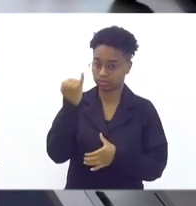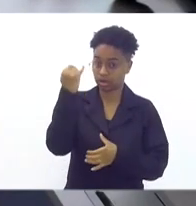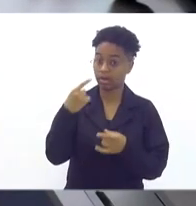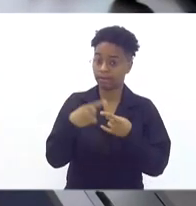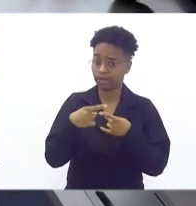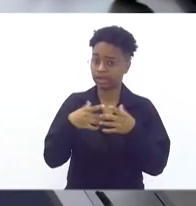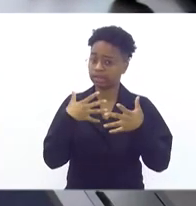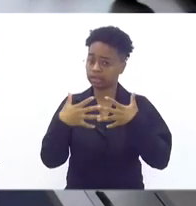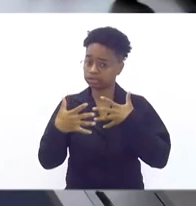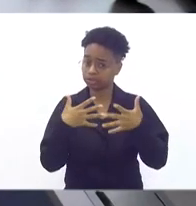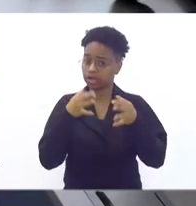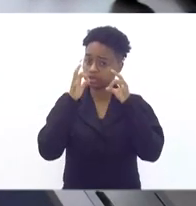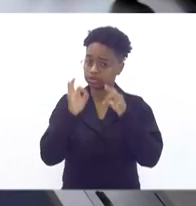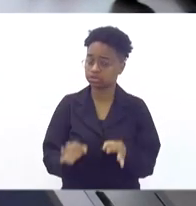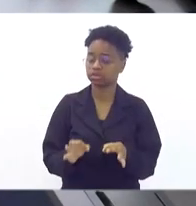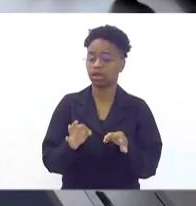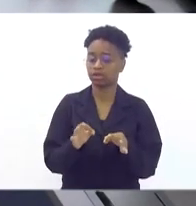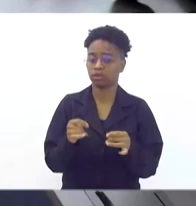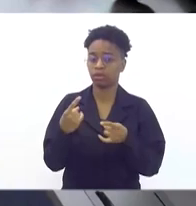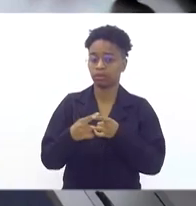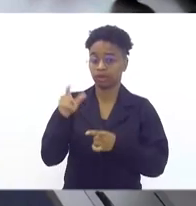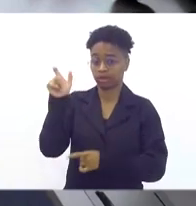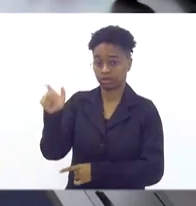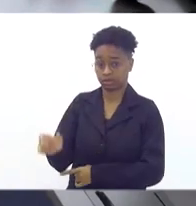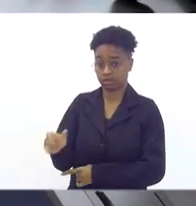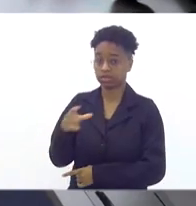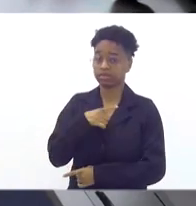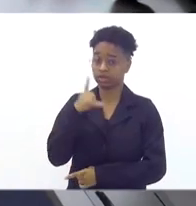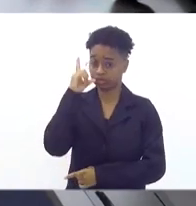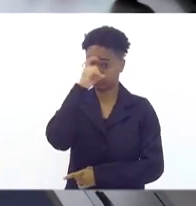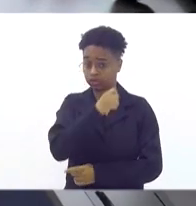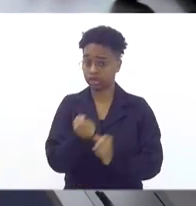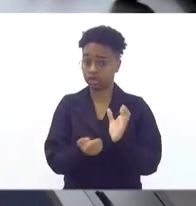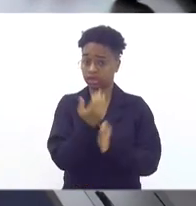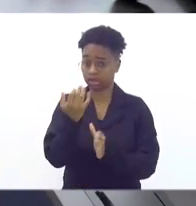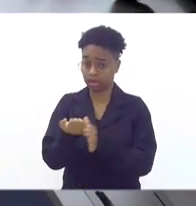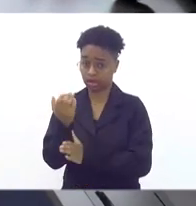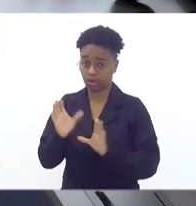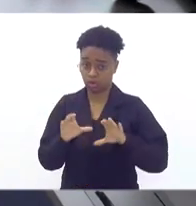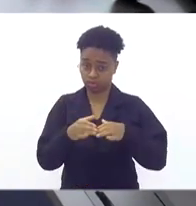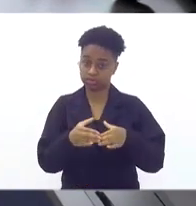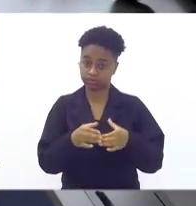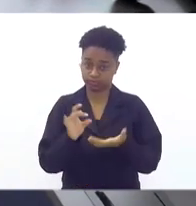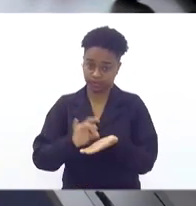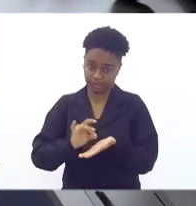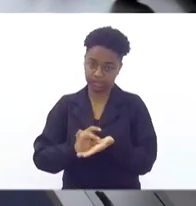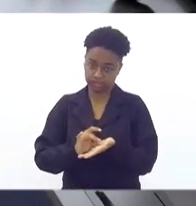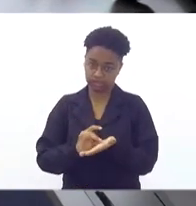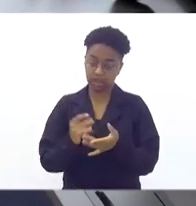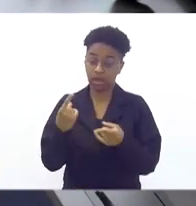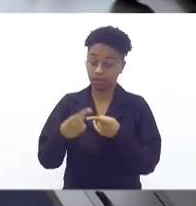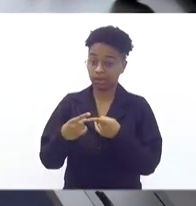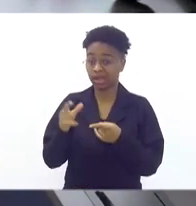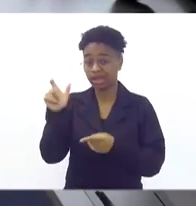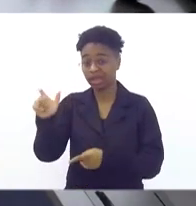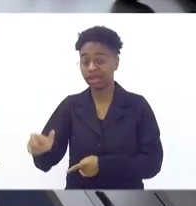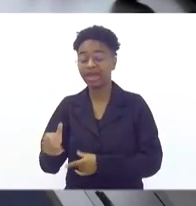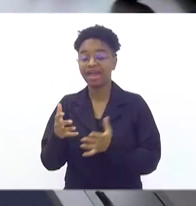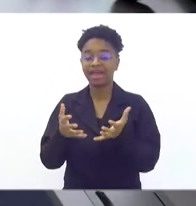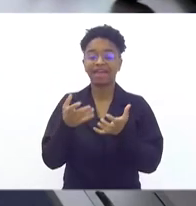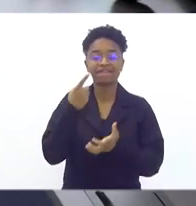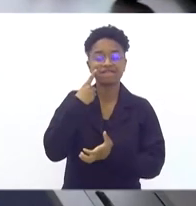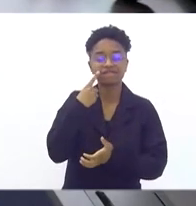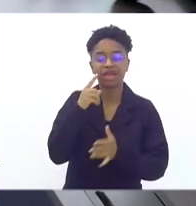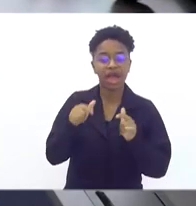parente correto porque ele tem dificuldade em criar comissões a realidade é essa porque ele quer ver a atividade